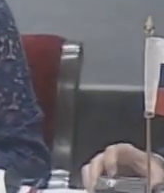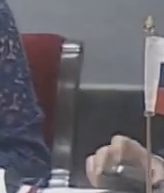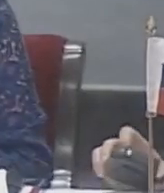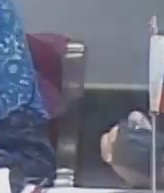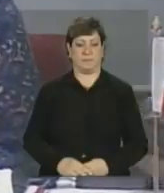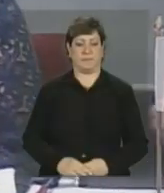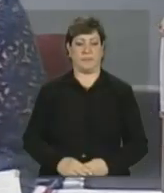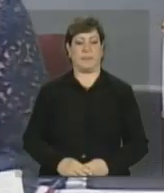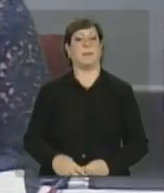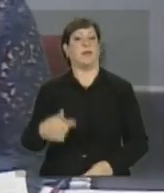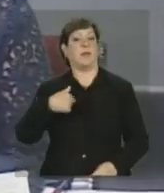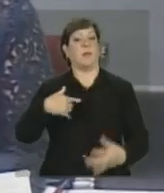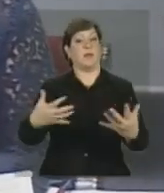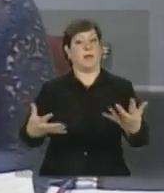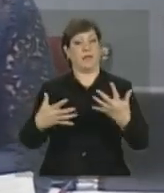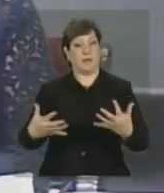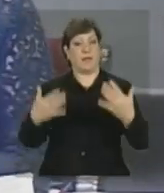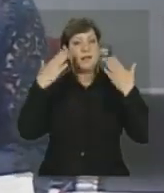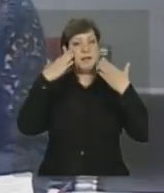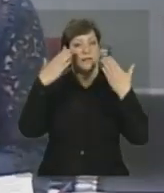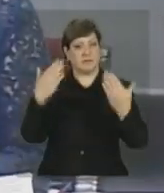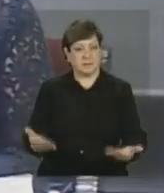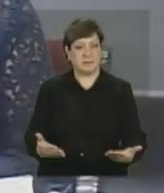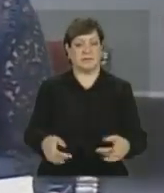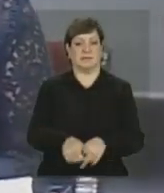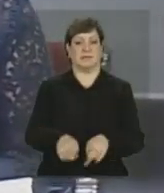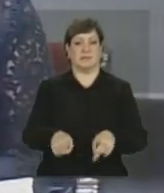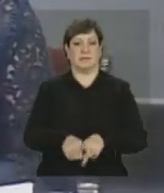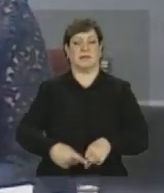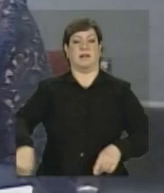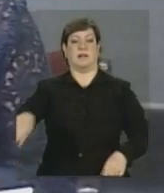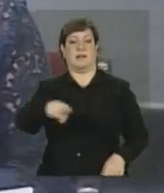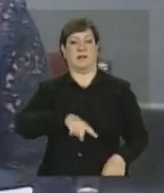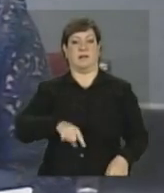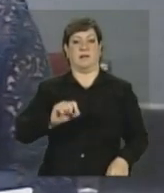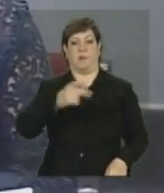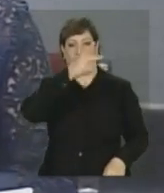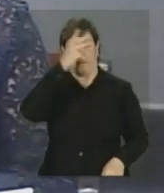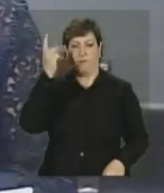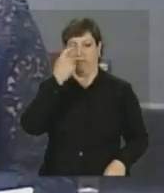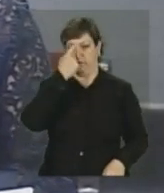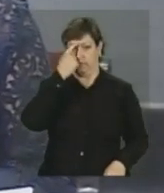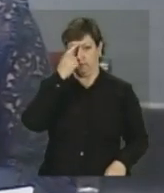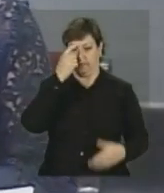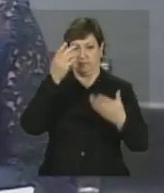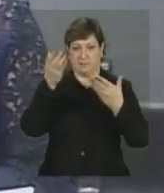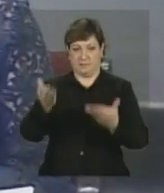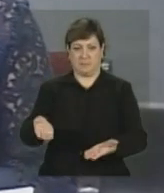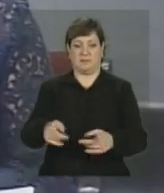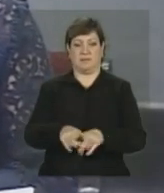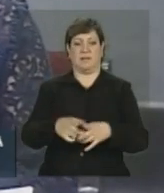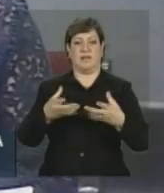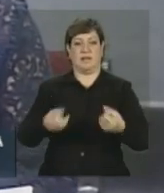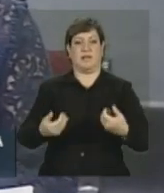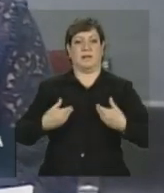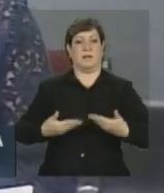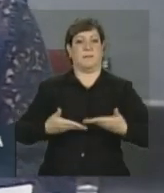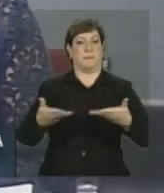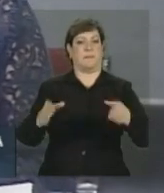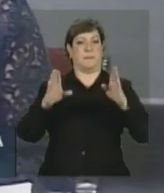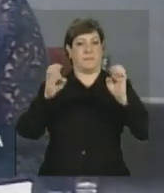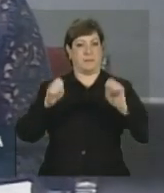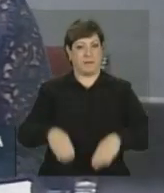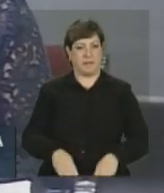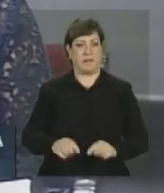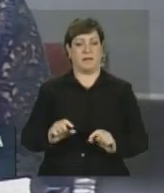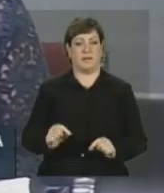quero agradecer ao governo e ao povo indiano, mais uma vez, a hospitalidade e a qualidade com